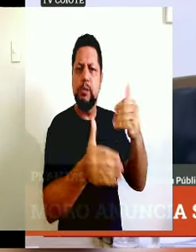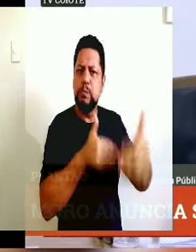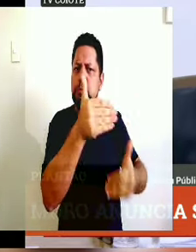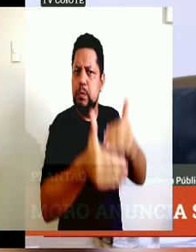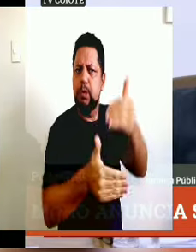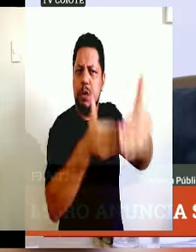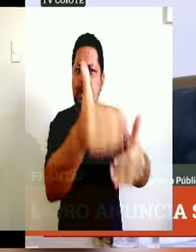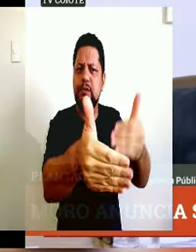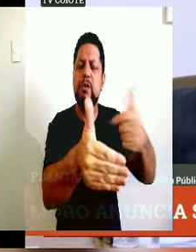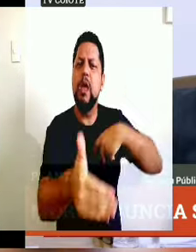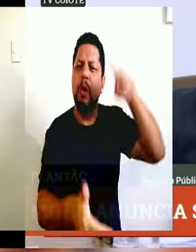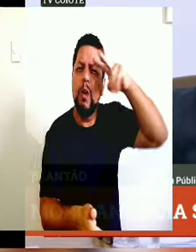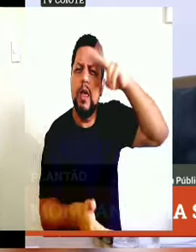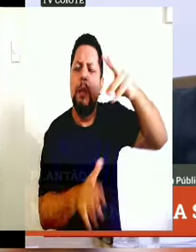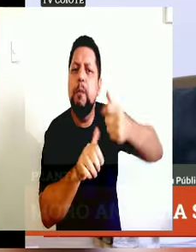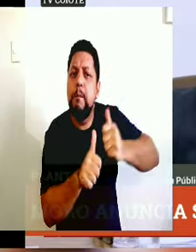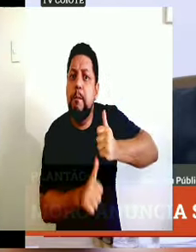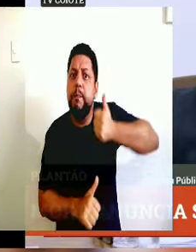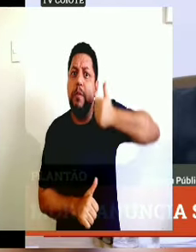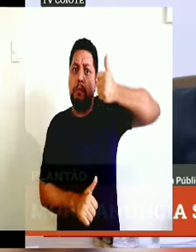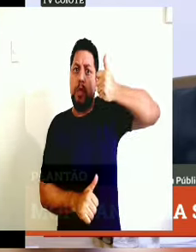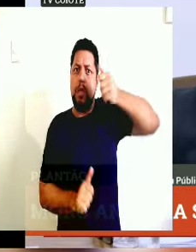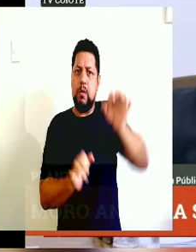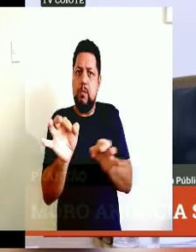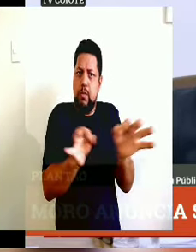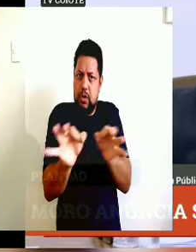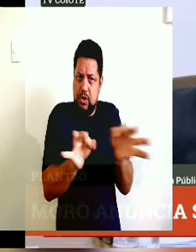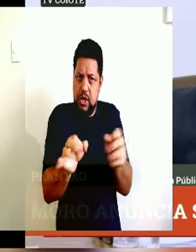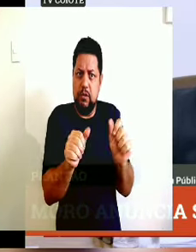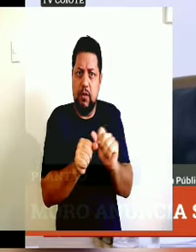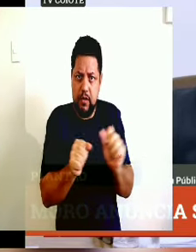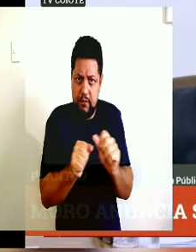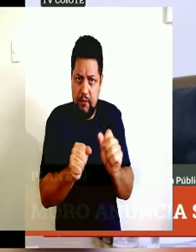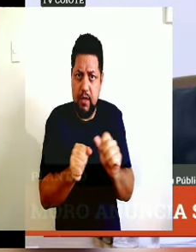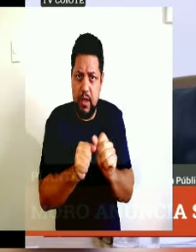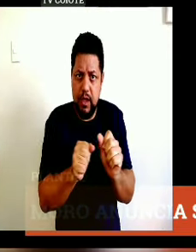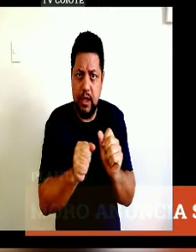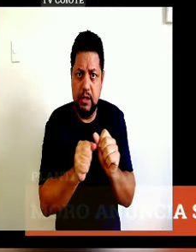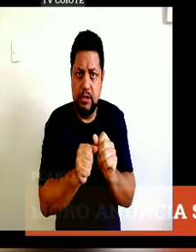primeiros projetos que nós fizemos no